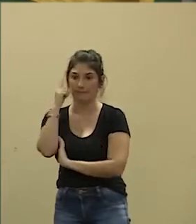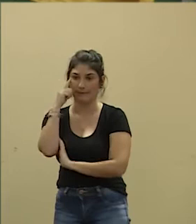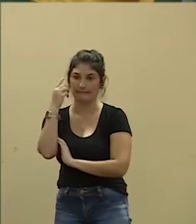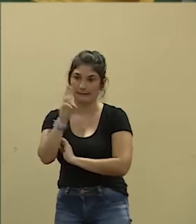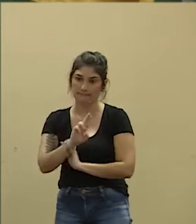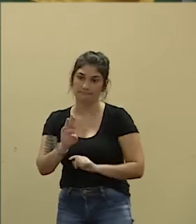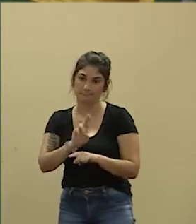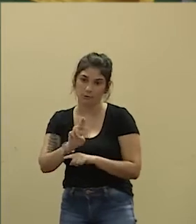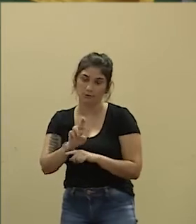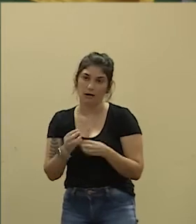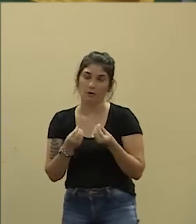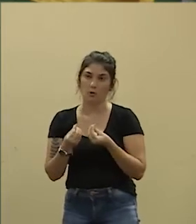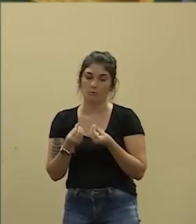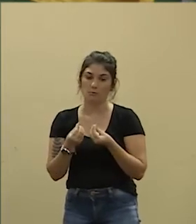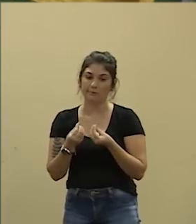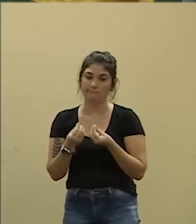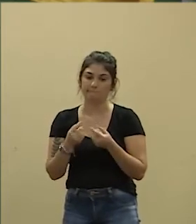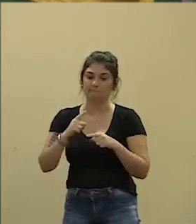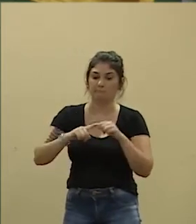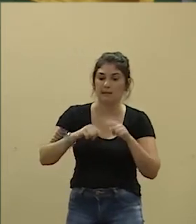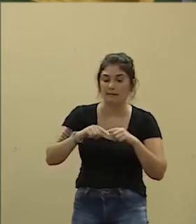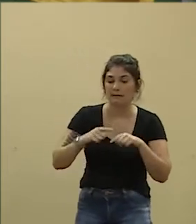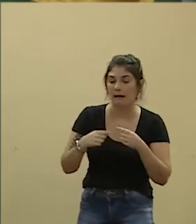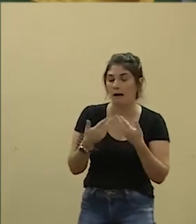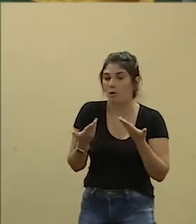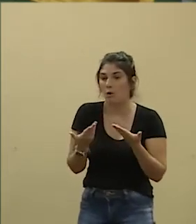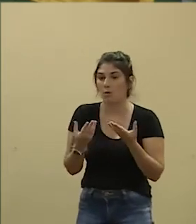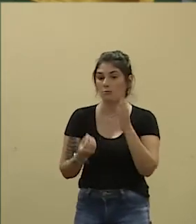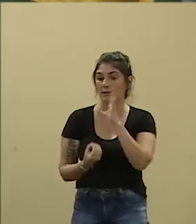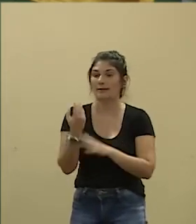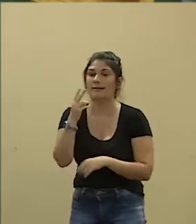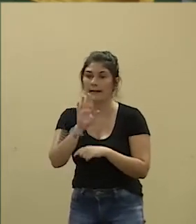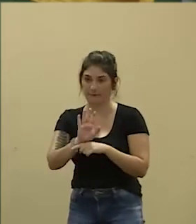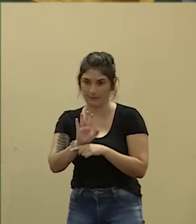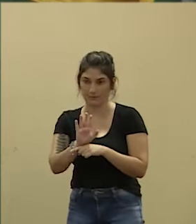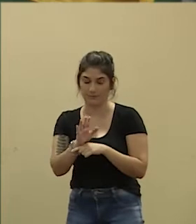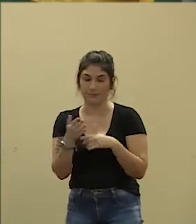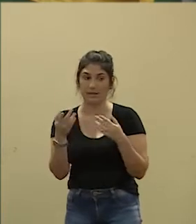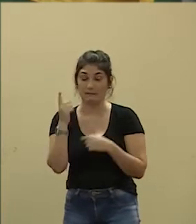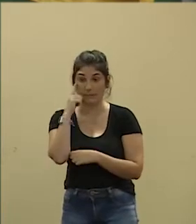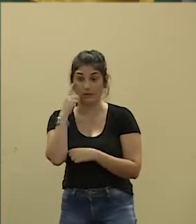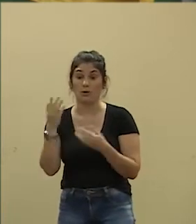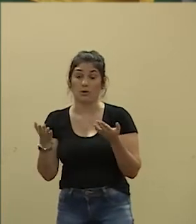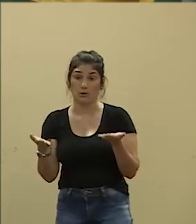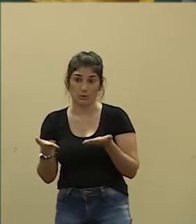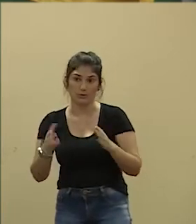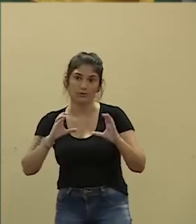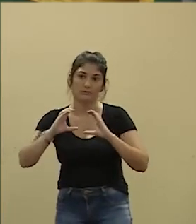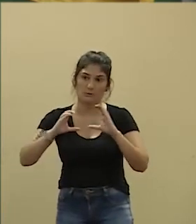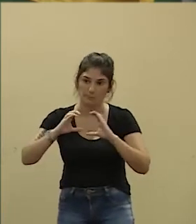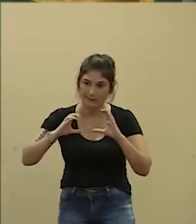eu com os recursos que eu tenho que afinal de contas a gente fala tanto é que hoje em dia a gente vive numa era em que os meios de comunicação foram democratizados